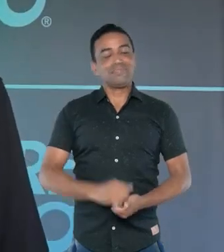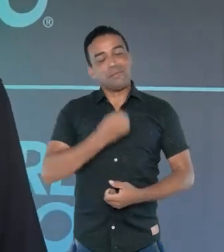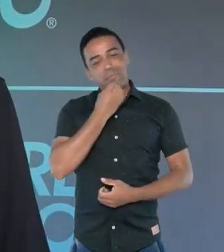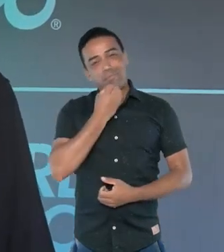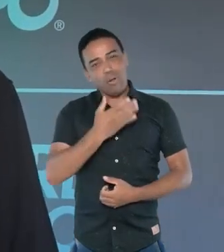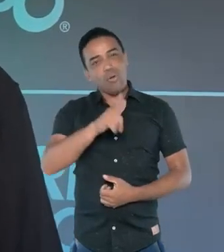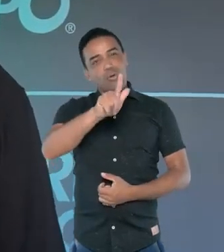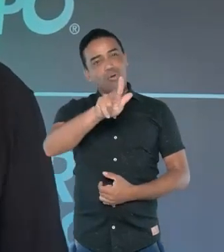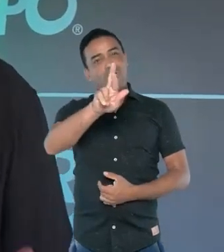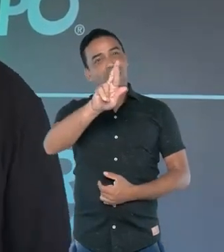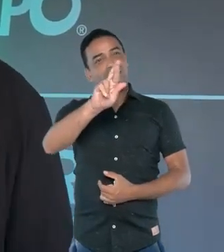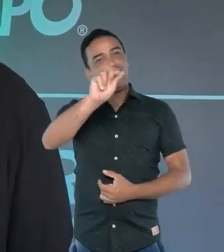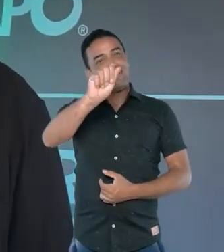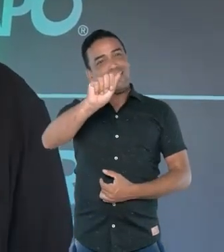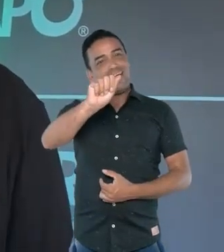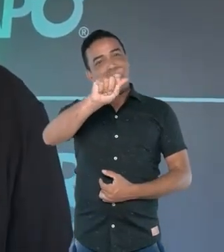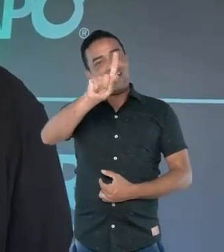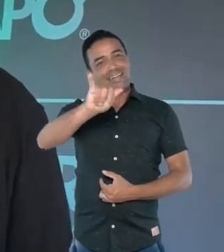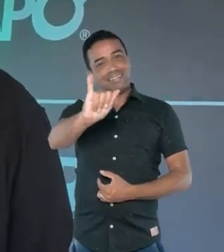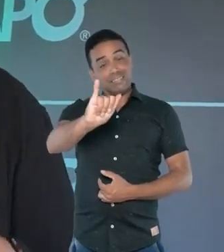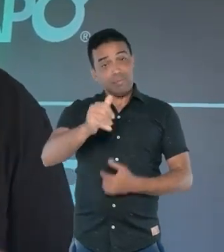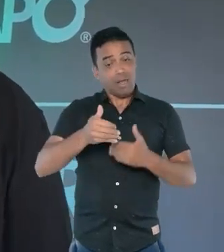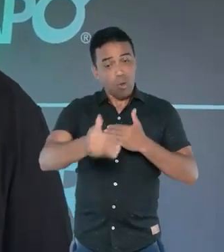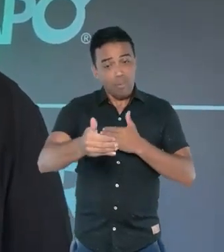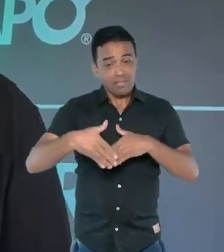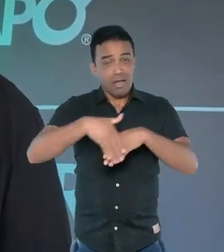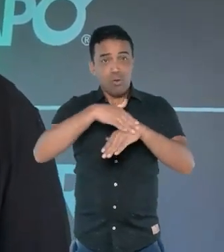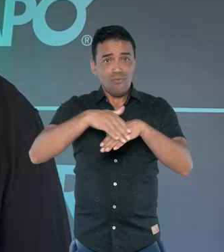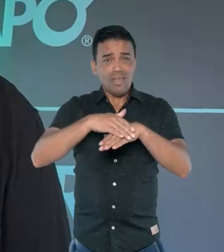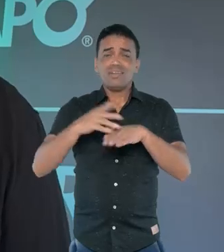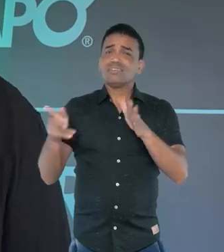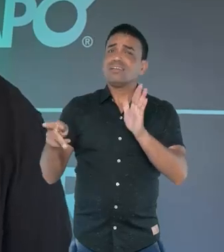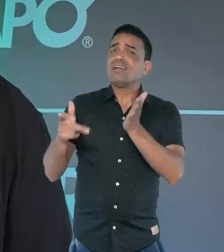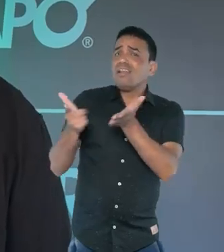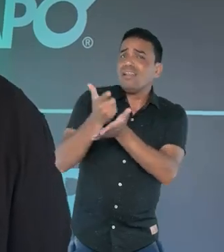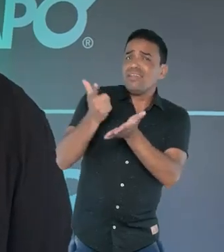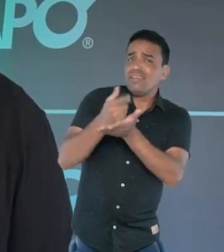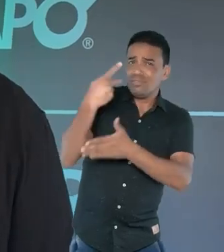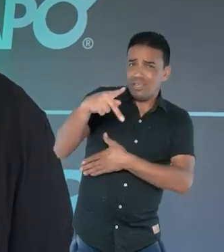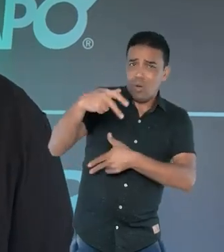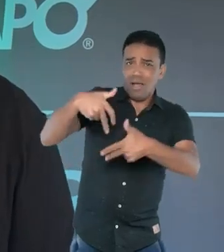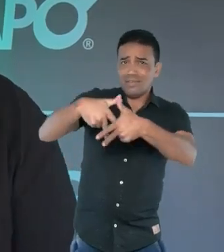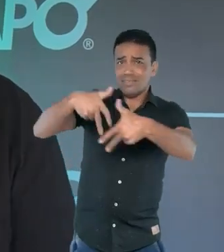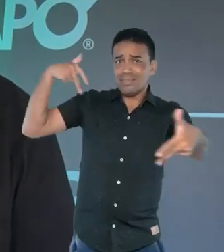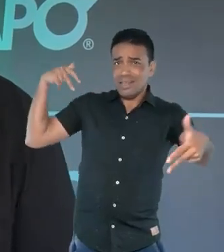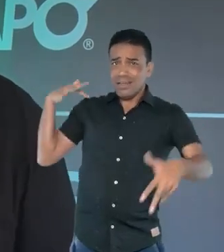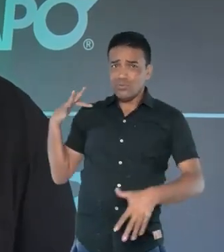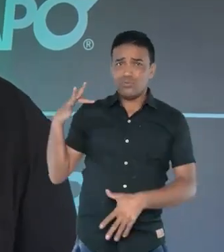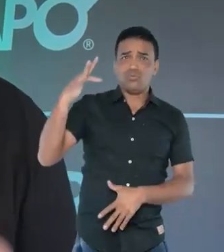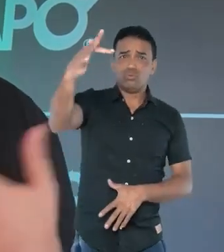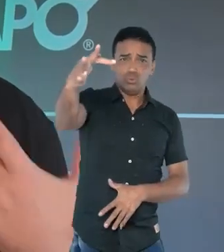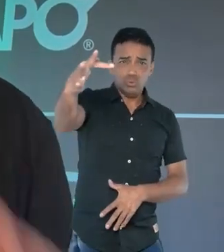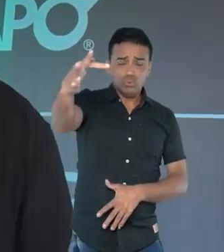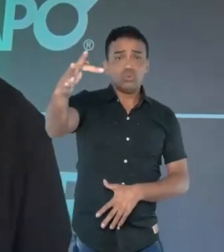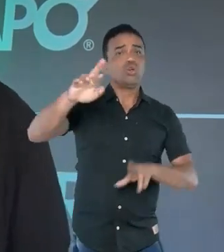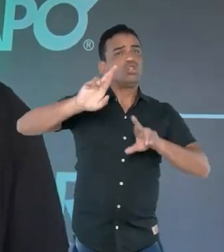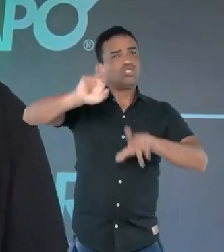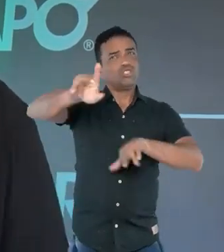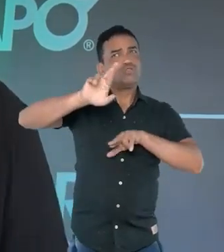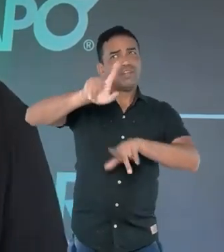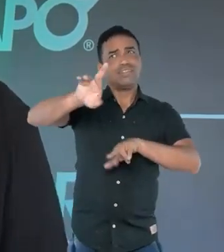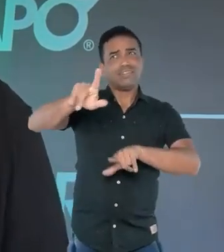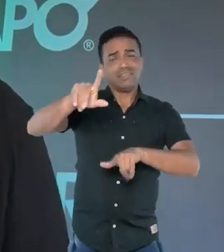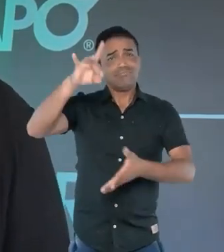Bom, Grazi, para a gente começar nossa conversa, no seu livro, O Ancestrais do Futuro, você faz uma diferenciação